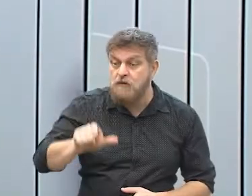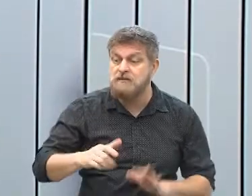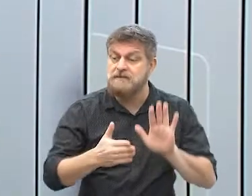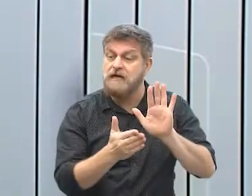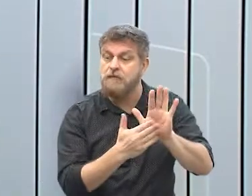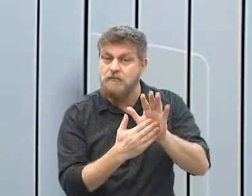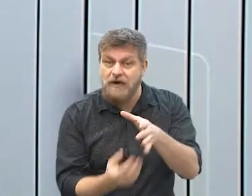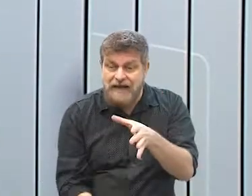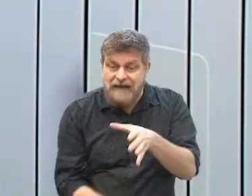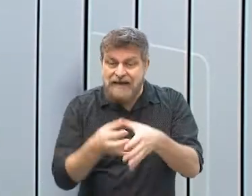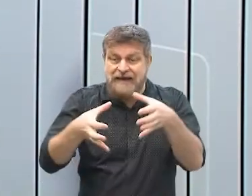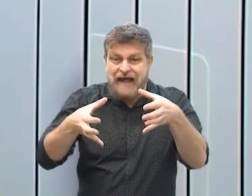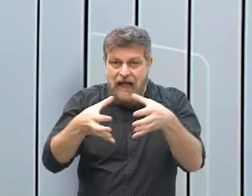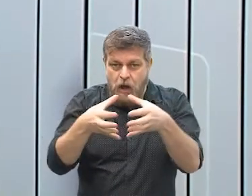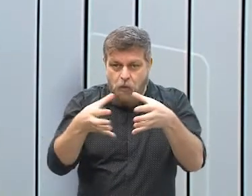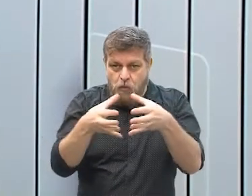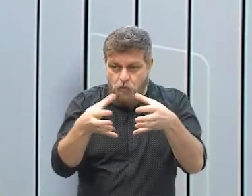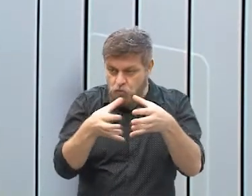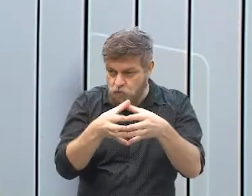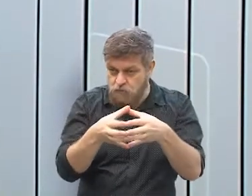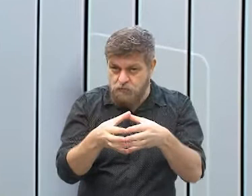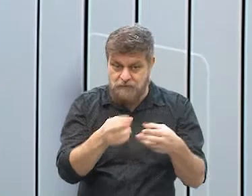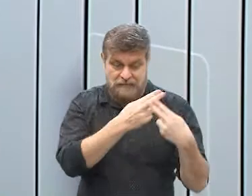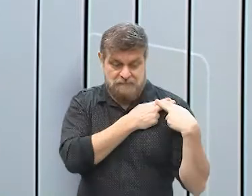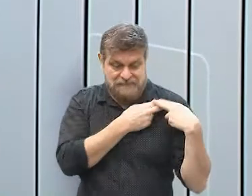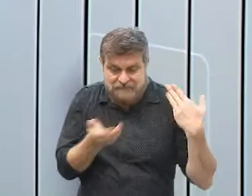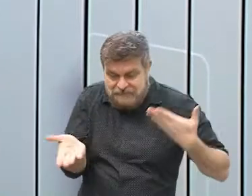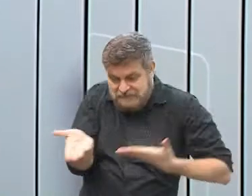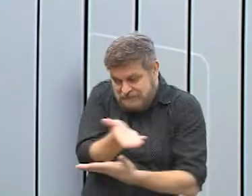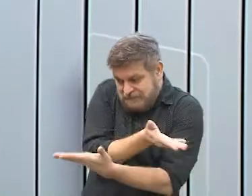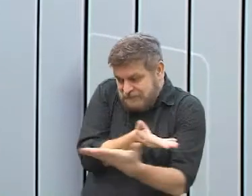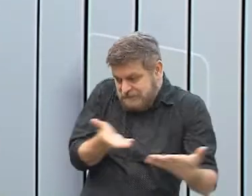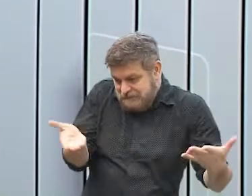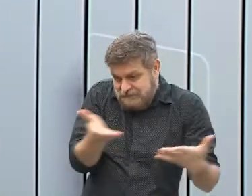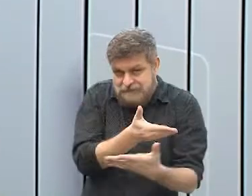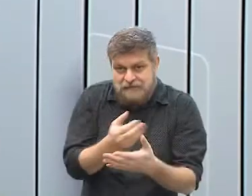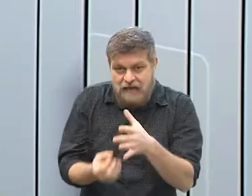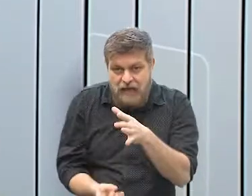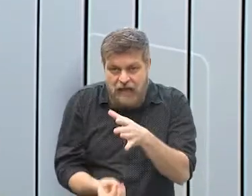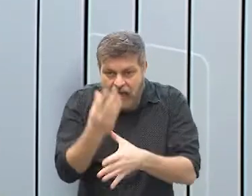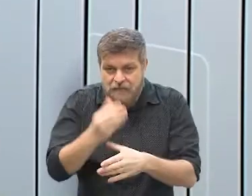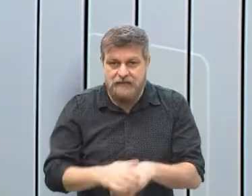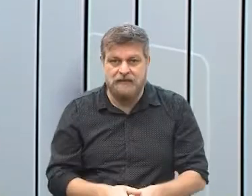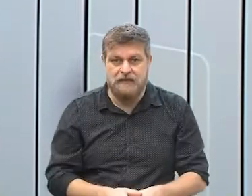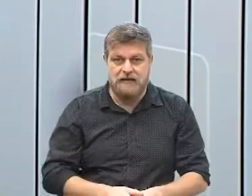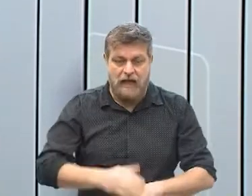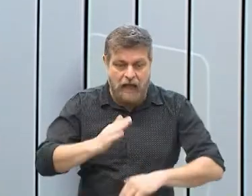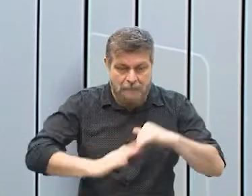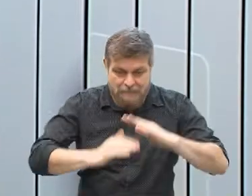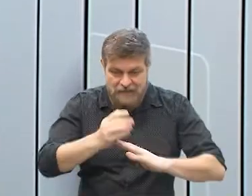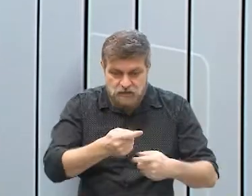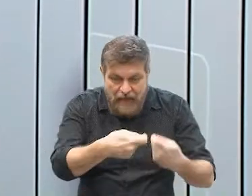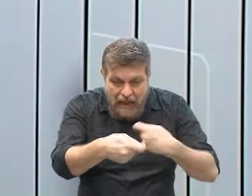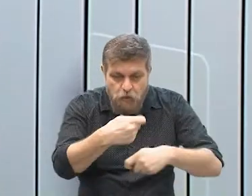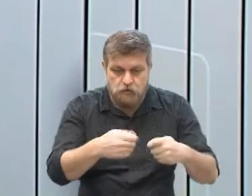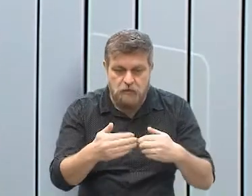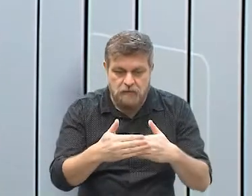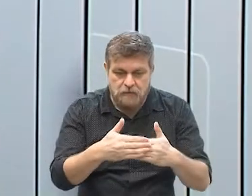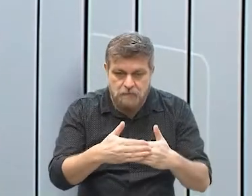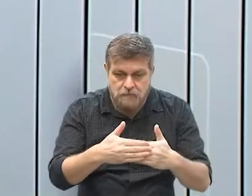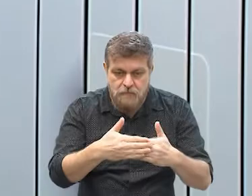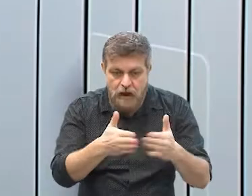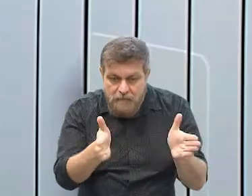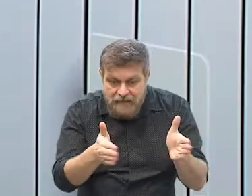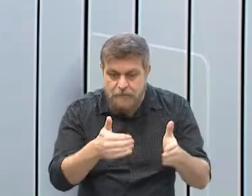da Comissão Intersetorial com diretrizes para a abertura gradual das atividades econômicas. Ela é